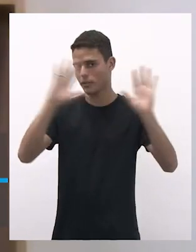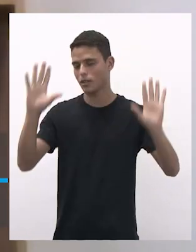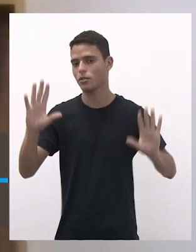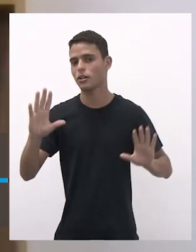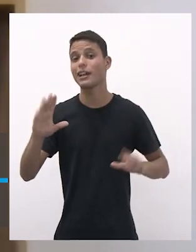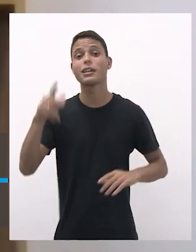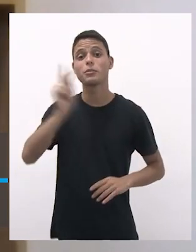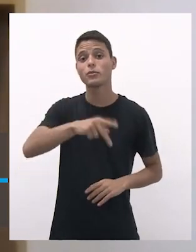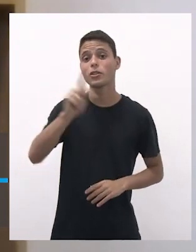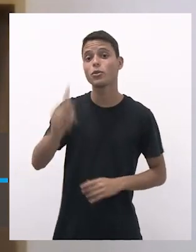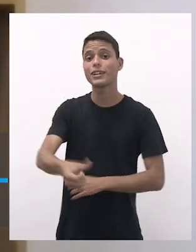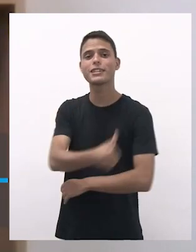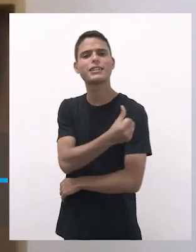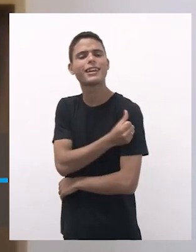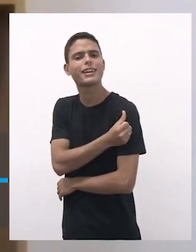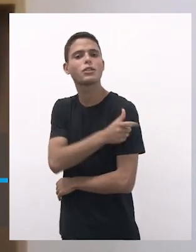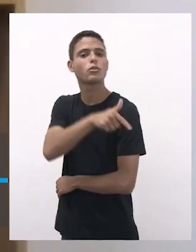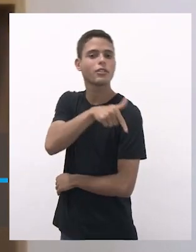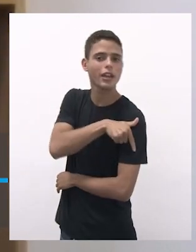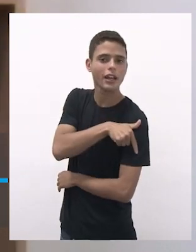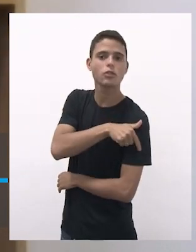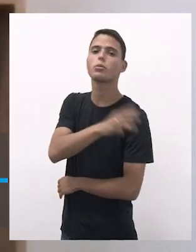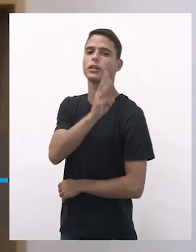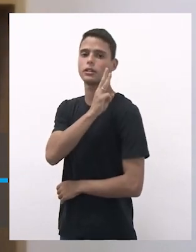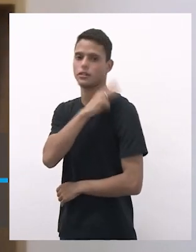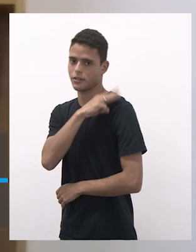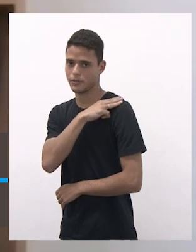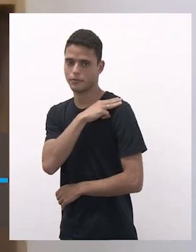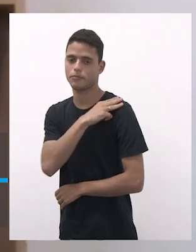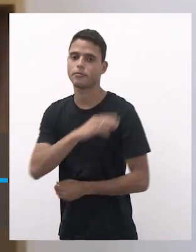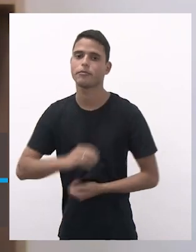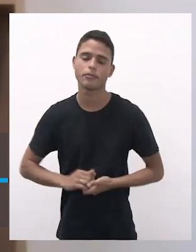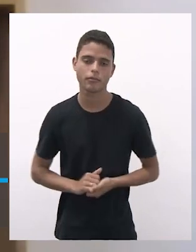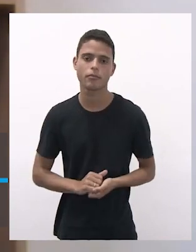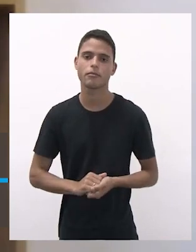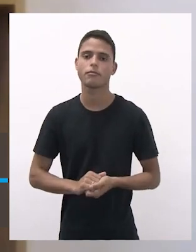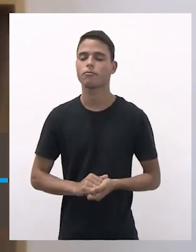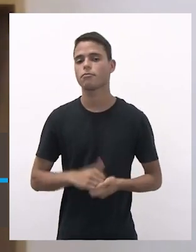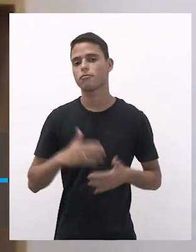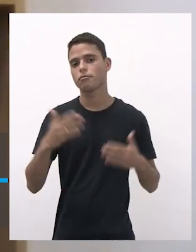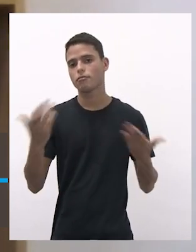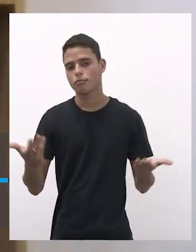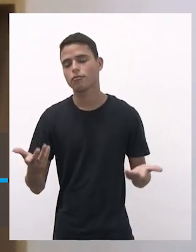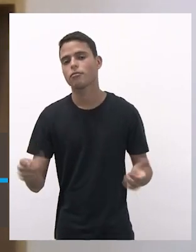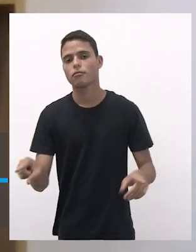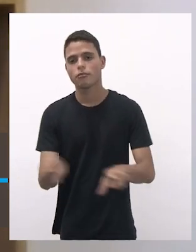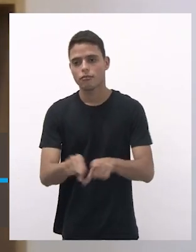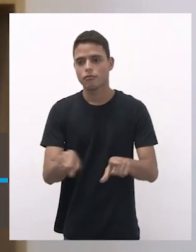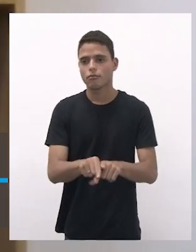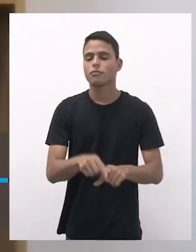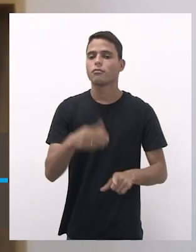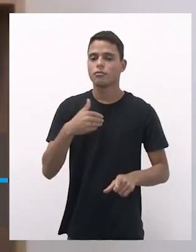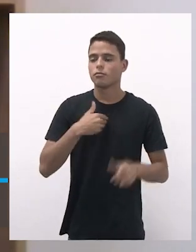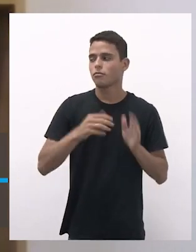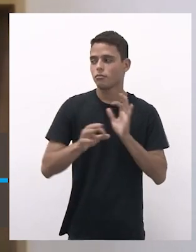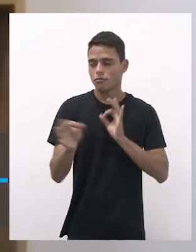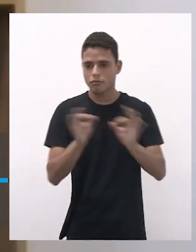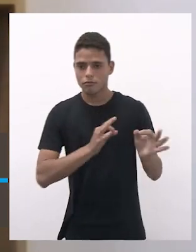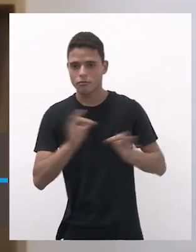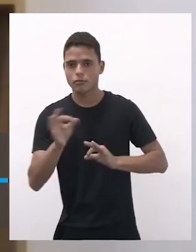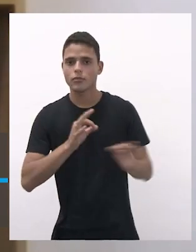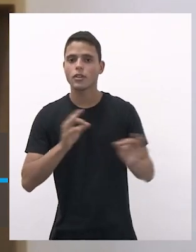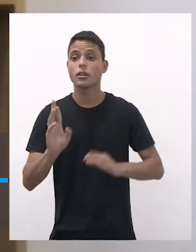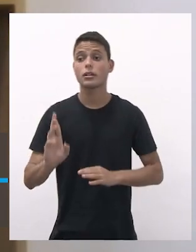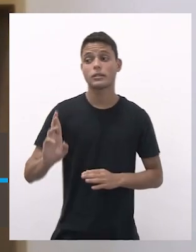de sexto ano, sétimo ano e terceira série do ensino médio. Além disso, faço a curadoria do Café